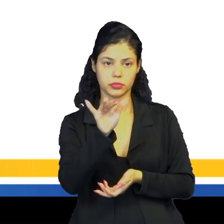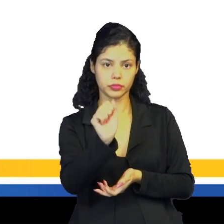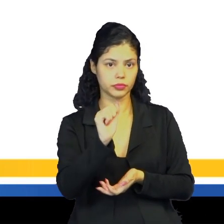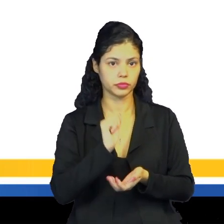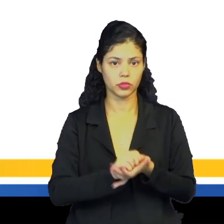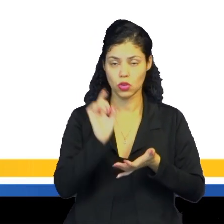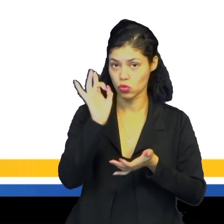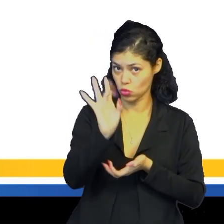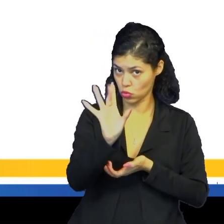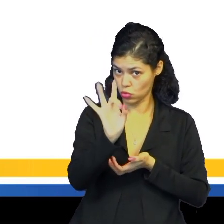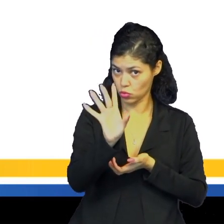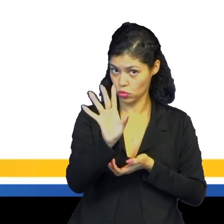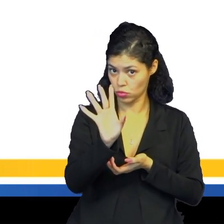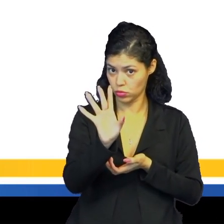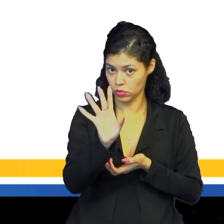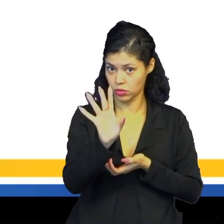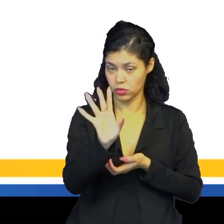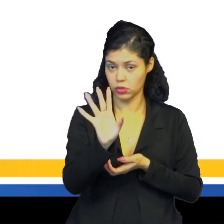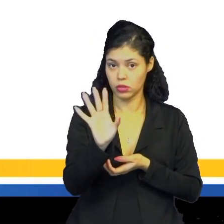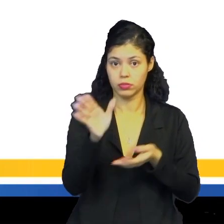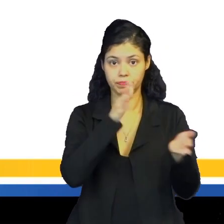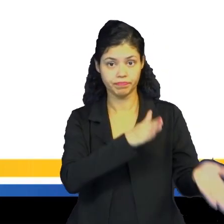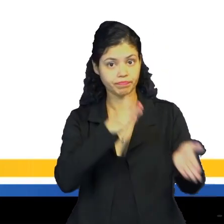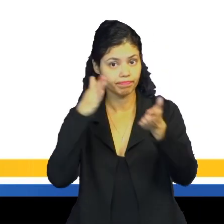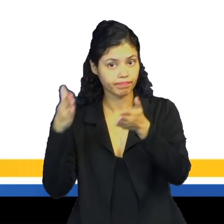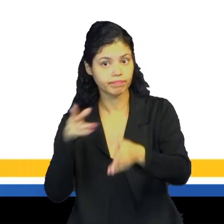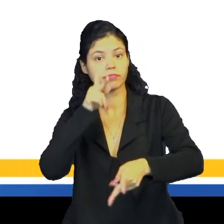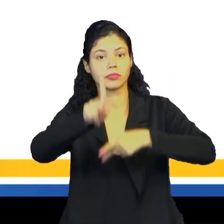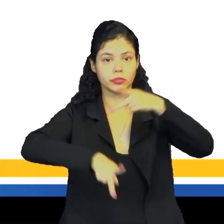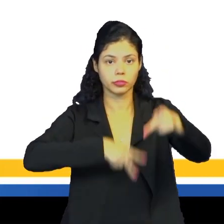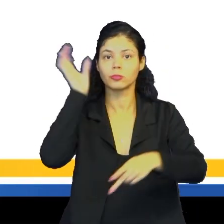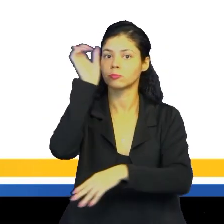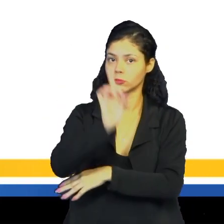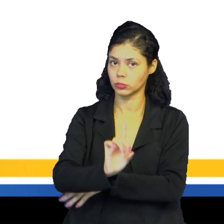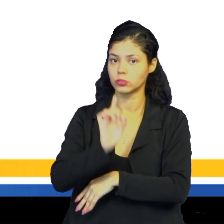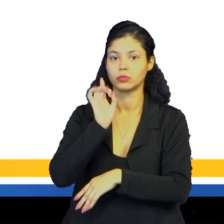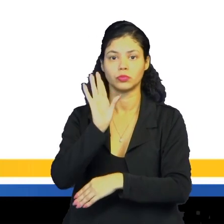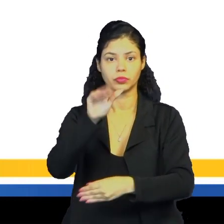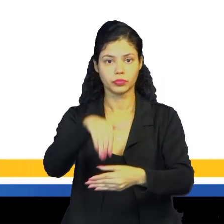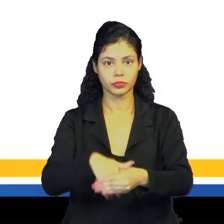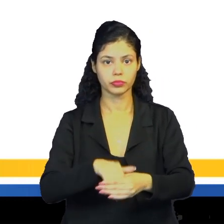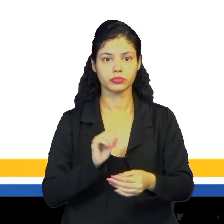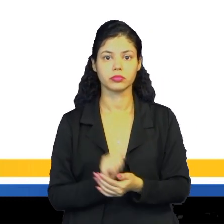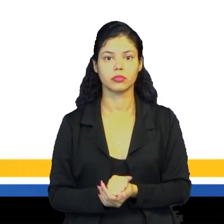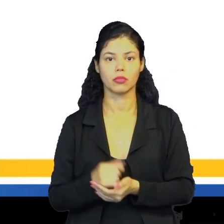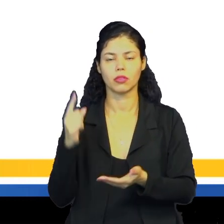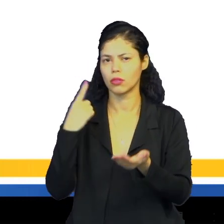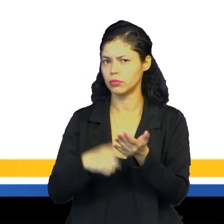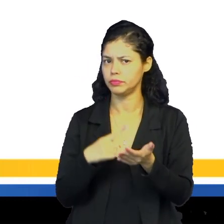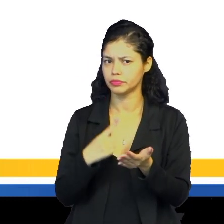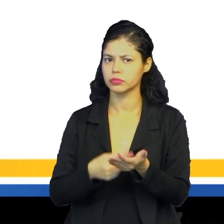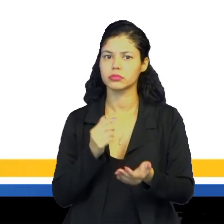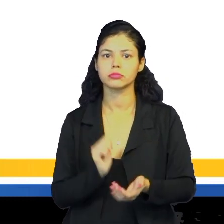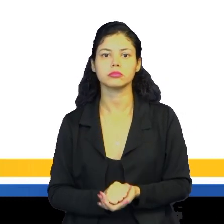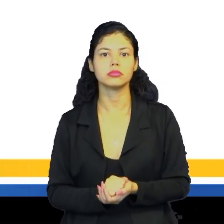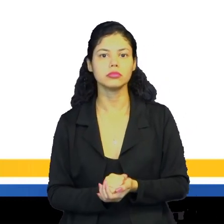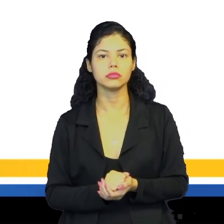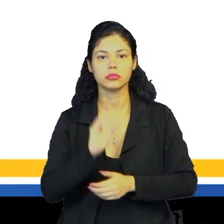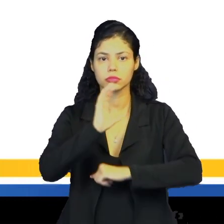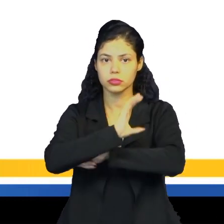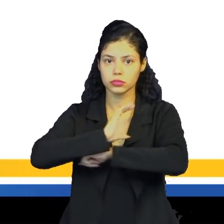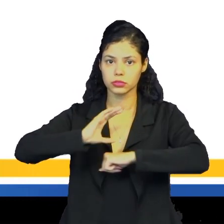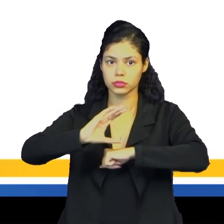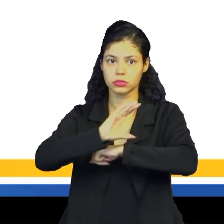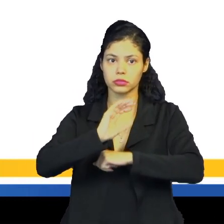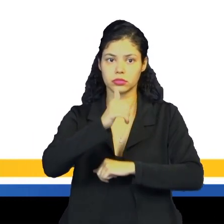é, apenas uma parcela da população tinha direito ao sufrágio. No caso, de acordo com a Constituição